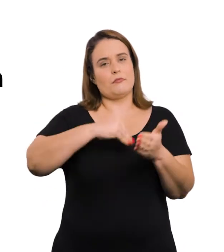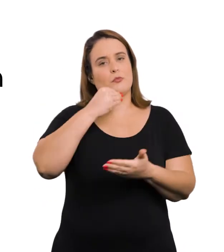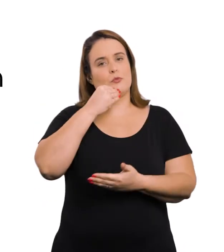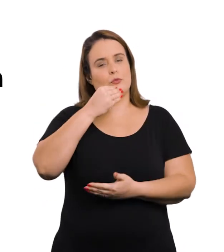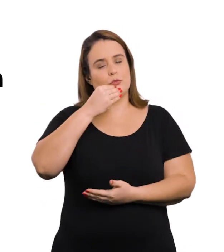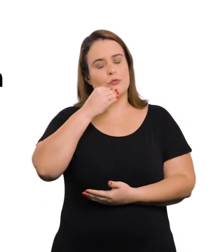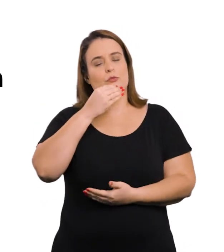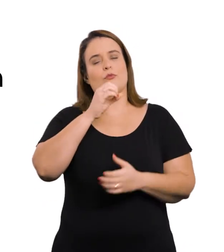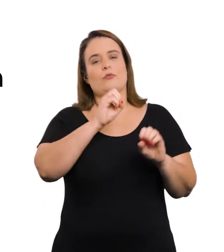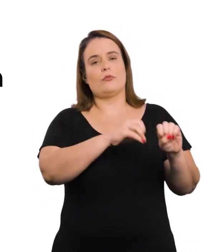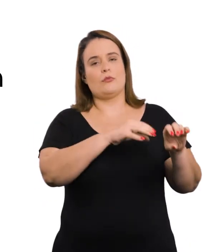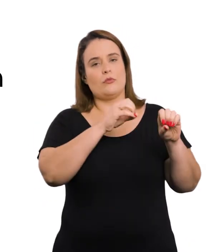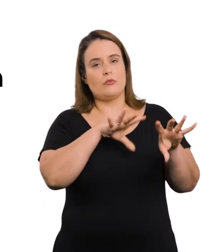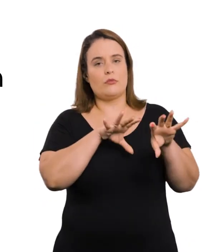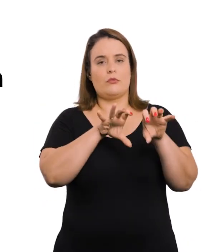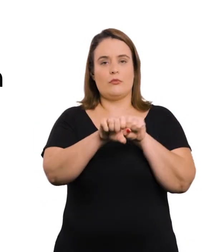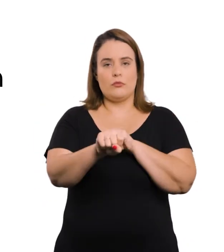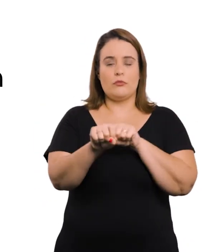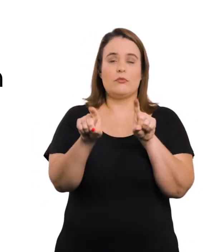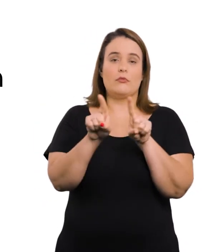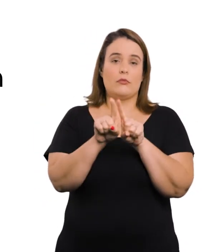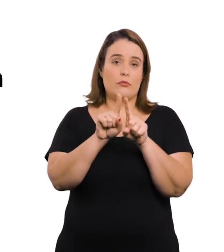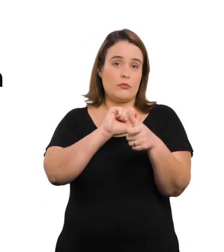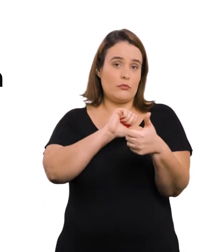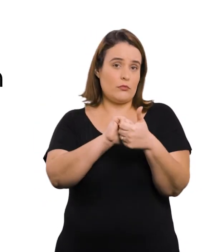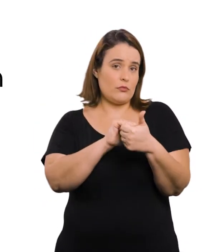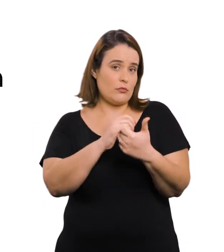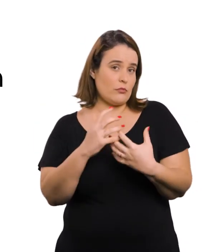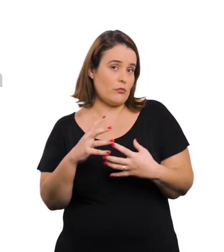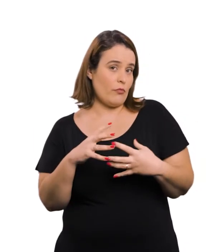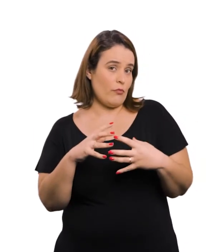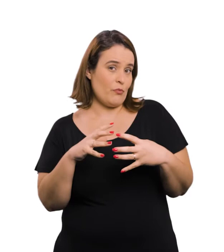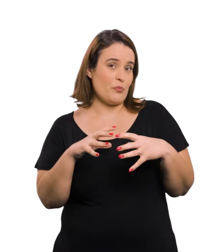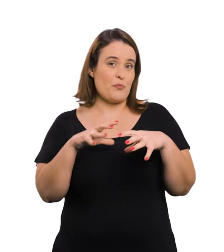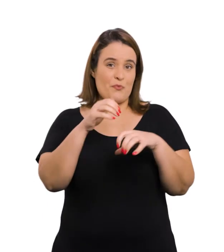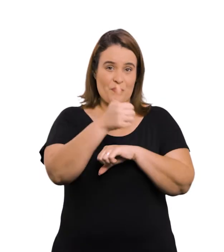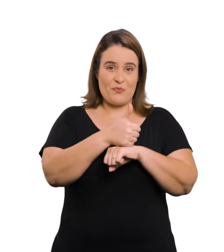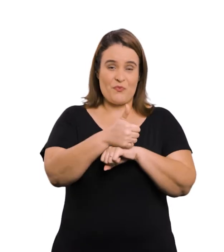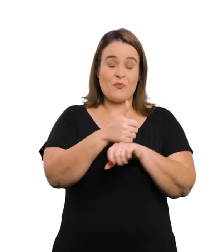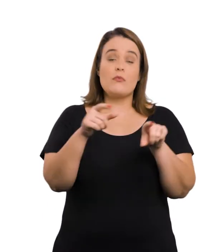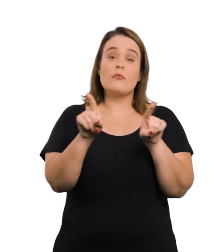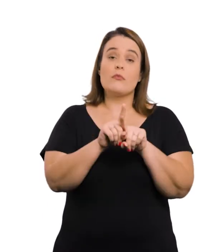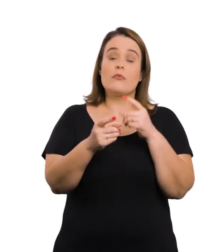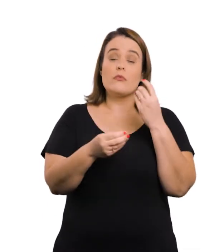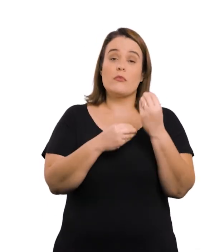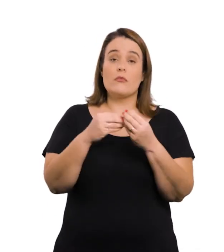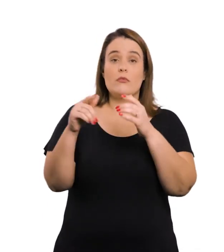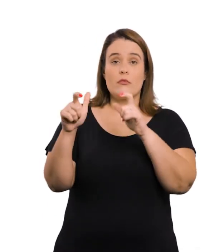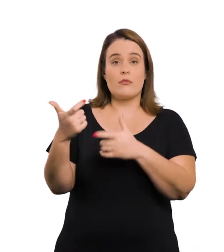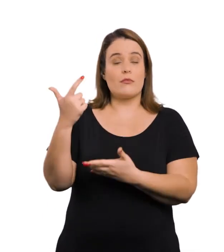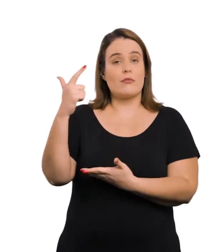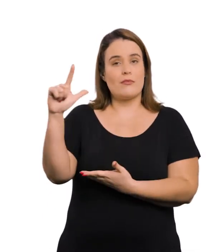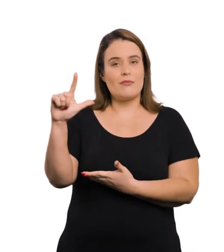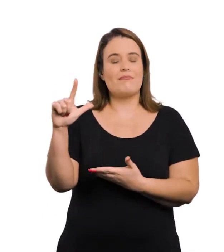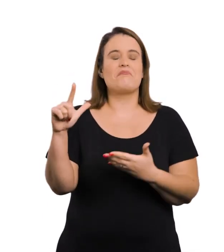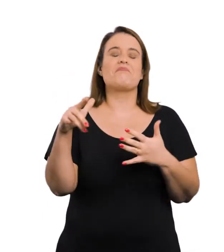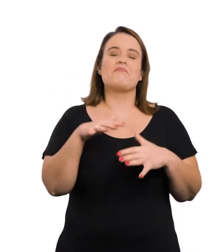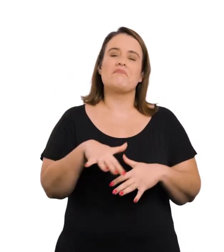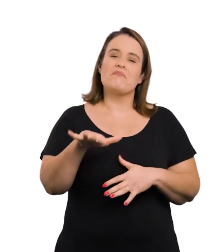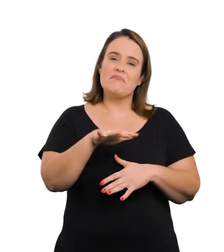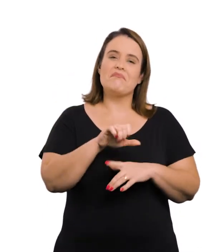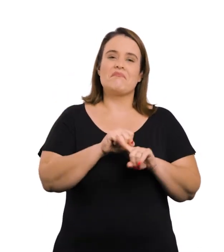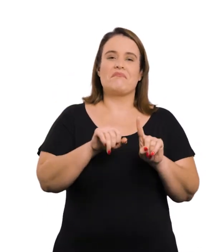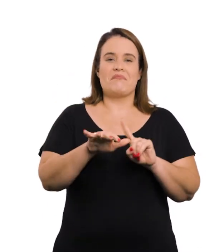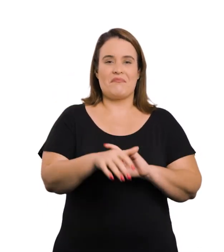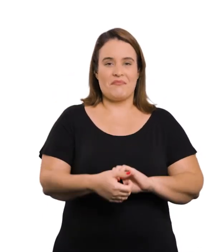de oportunidades de educação, formação e qualificação profissional, bem como de outros espaços e